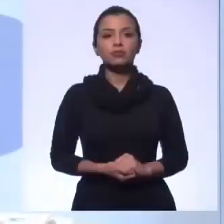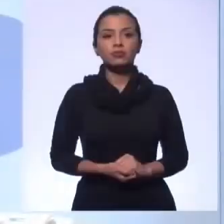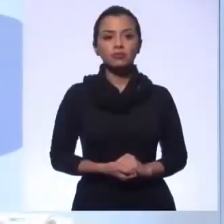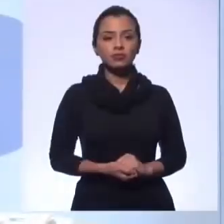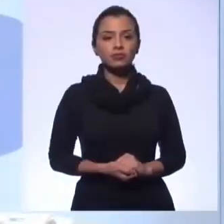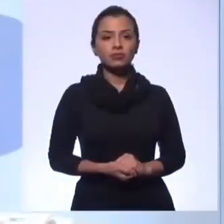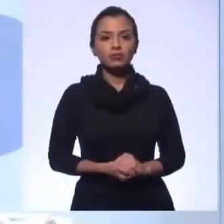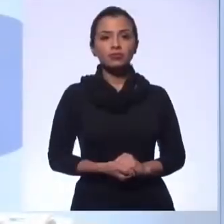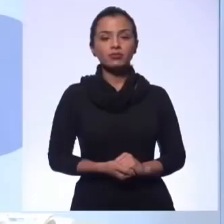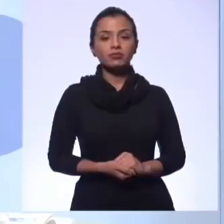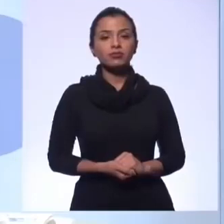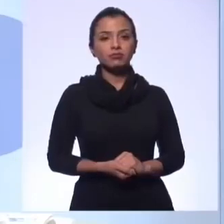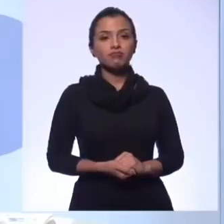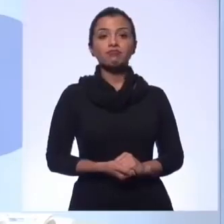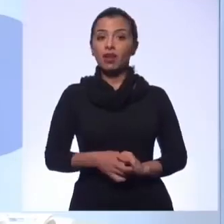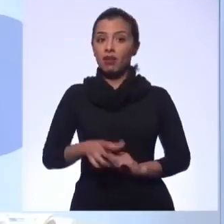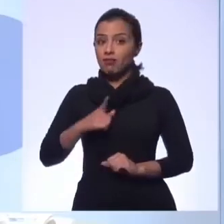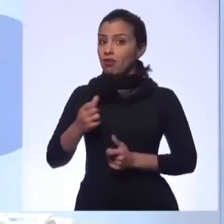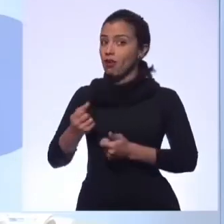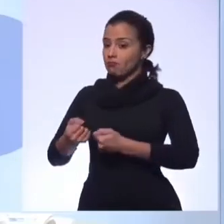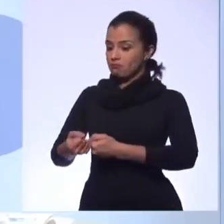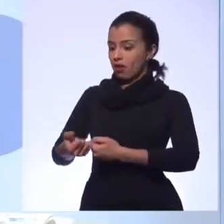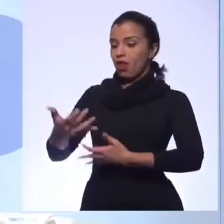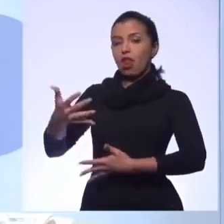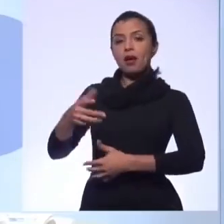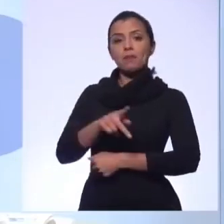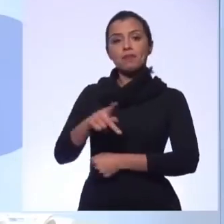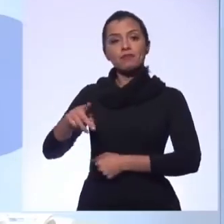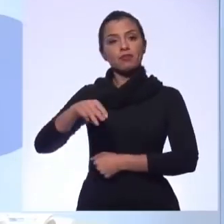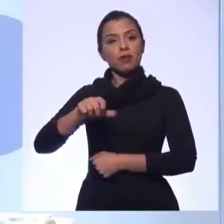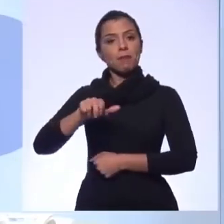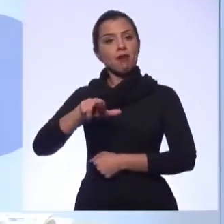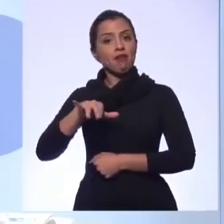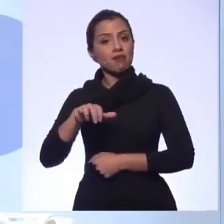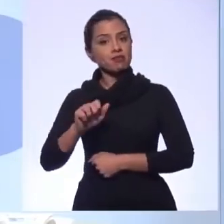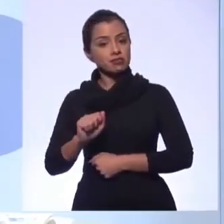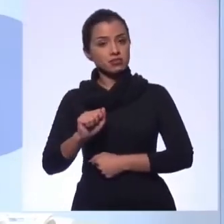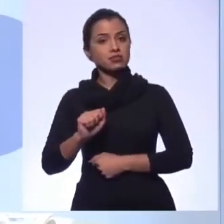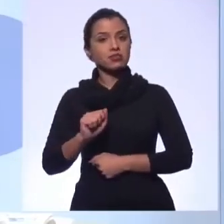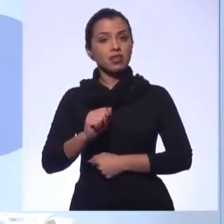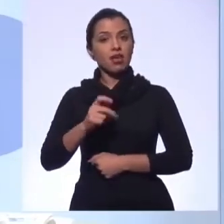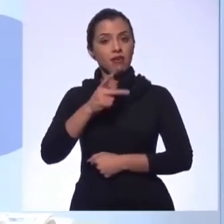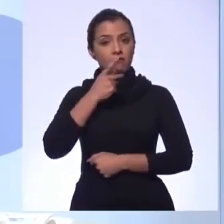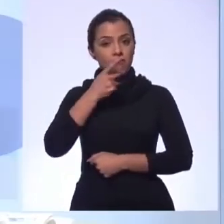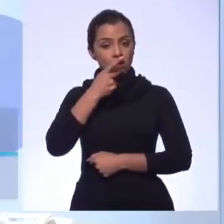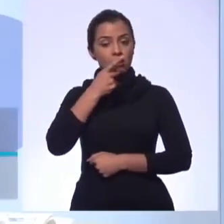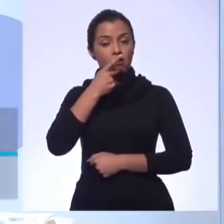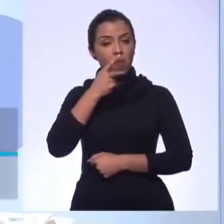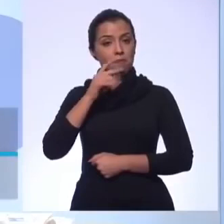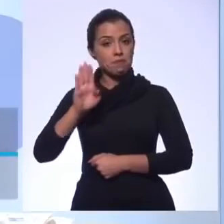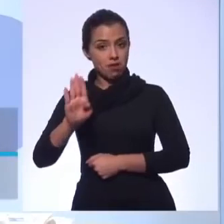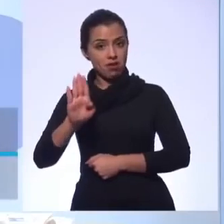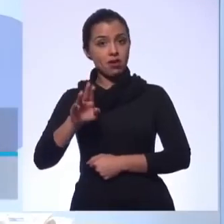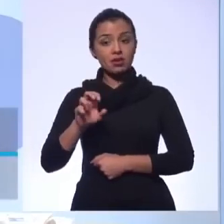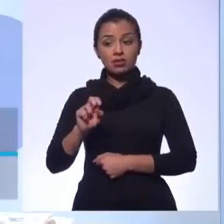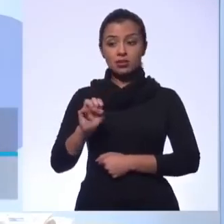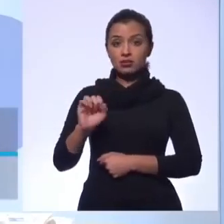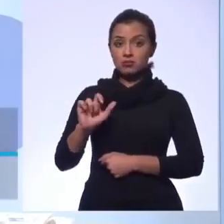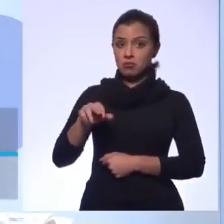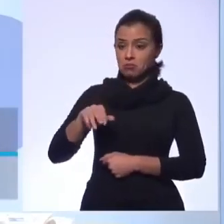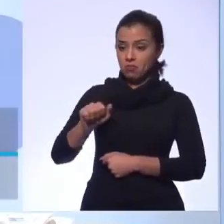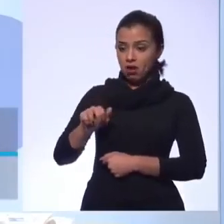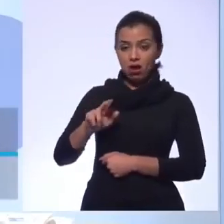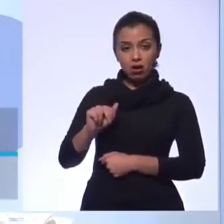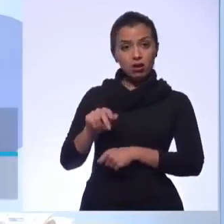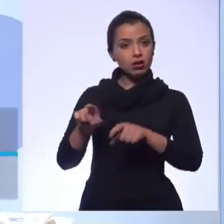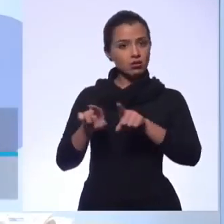Ah, professor, tem participação de professor aqui, a professora Márcia, escreveu B, né? Silmara escreveu B, mas tem também aluno,